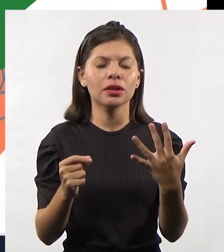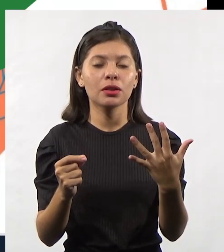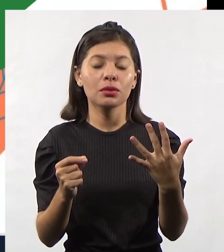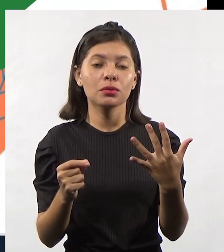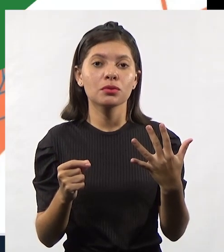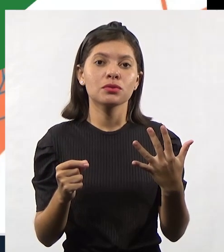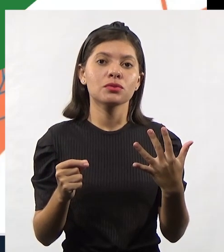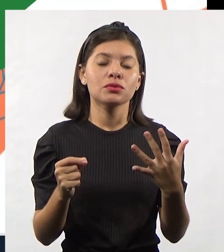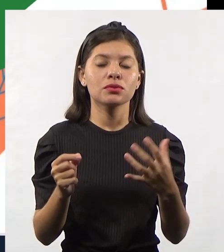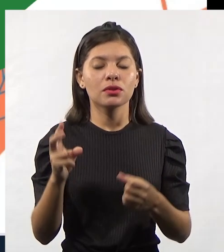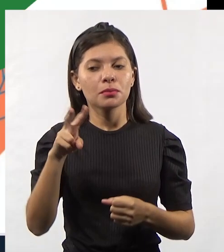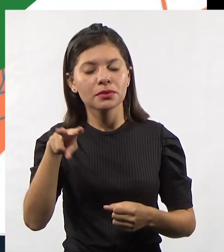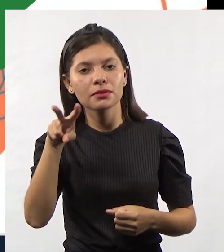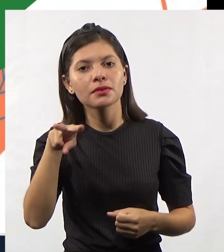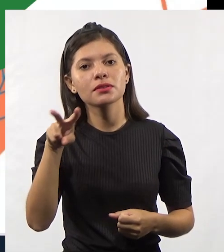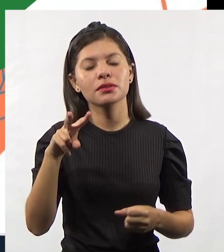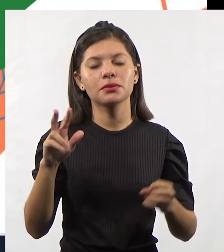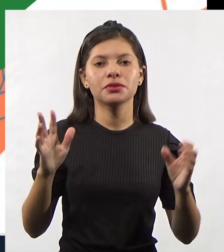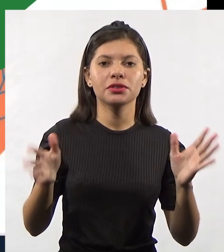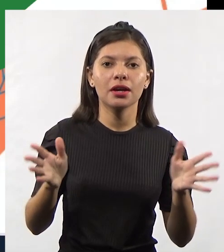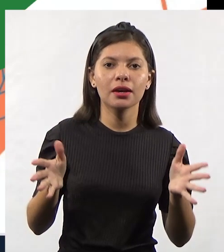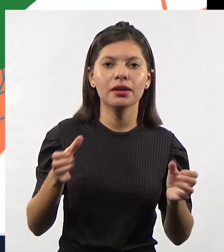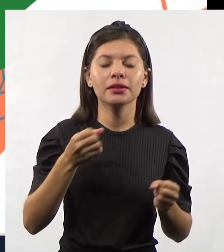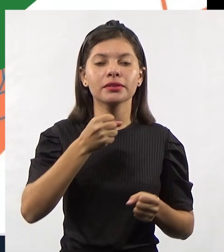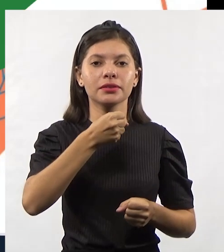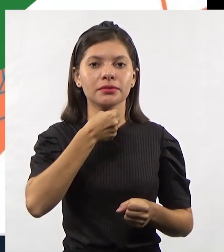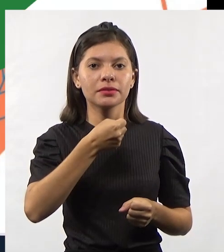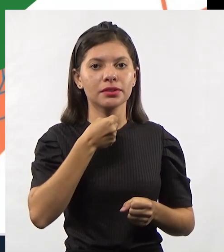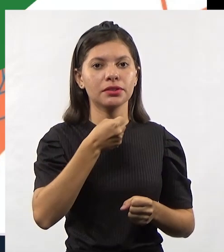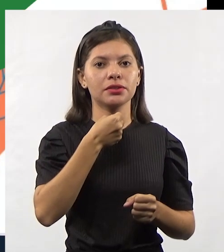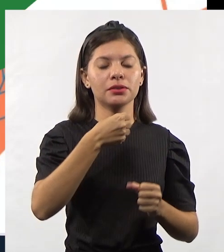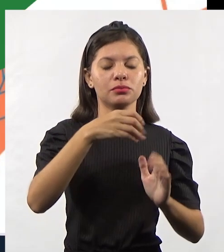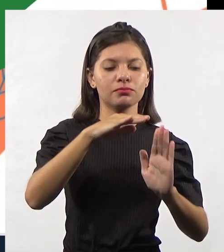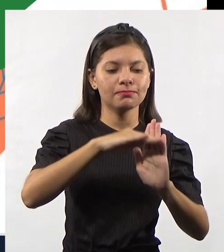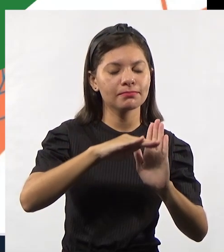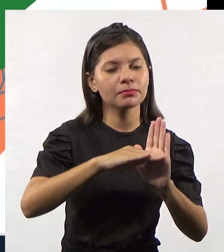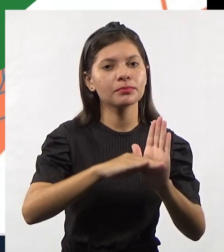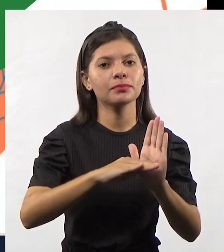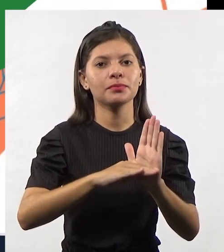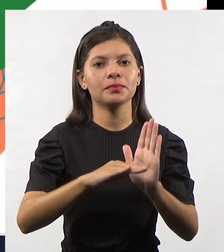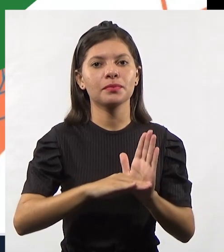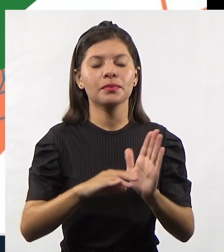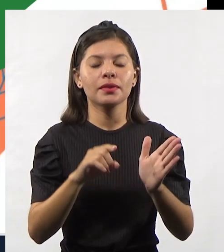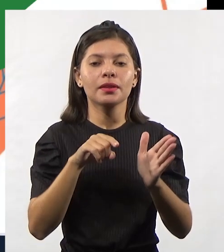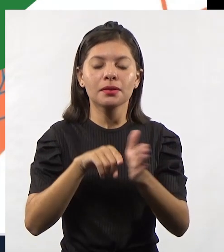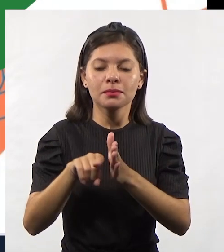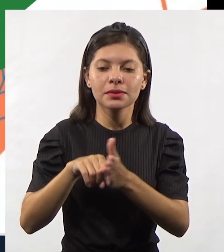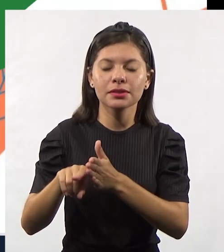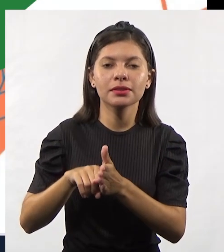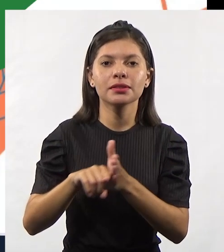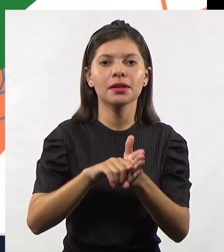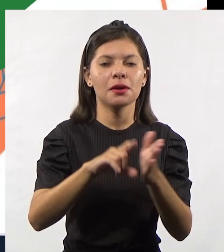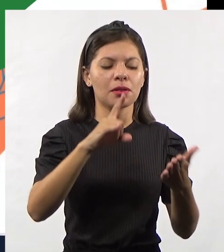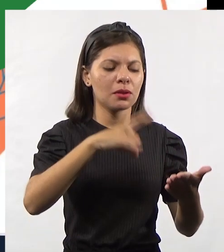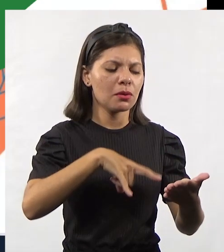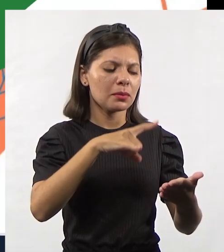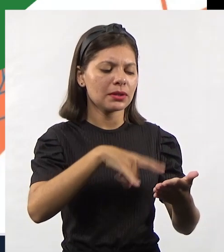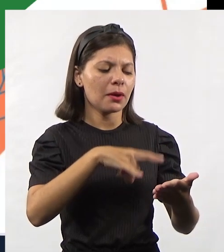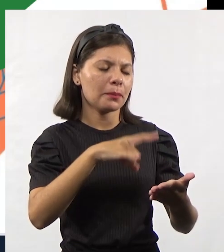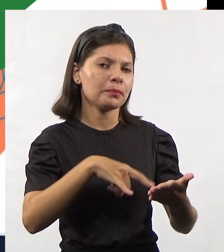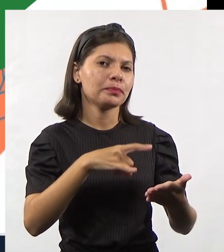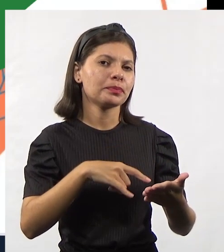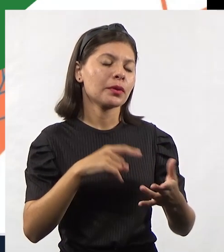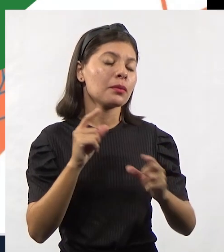da entrevista do questionário formulário e a pesquisa documental bom a pesquisa a documental quando